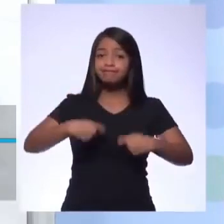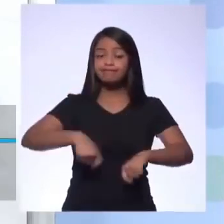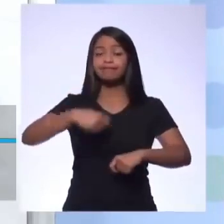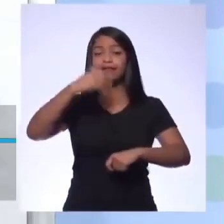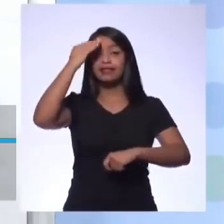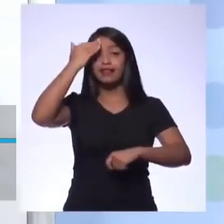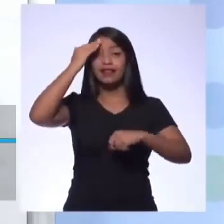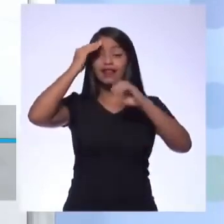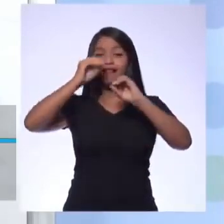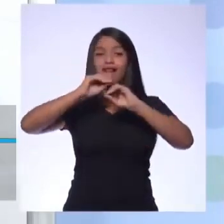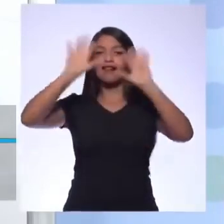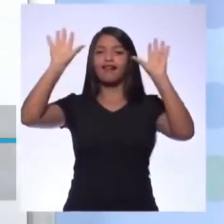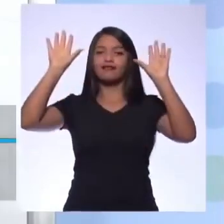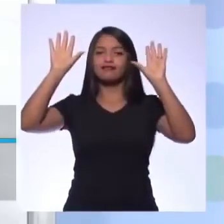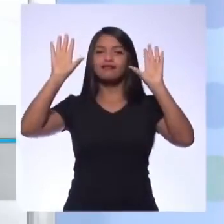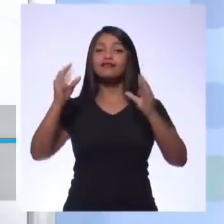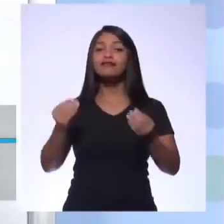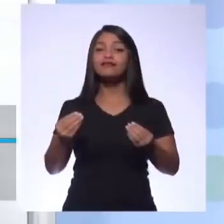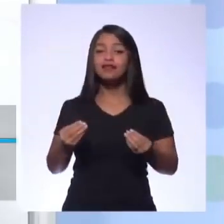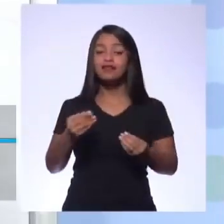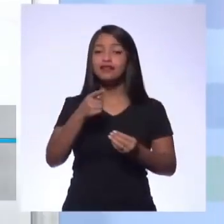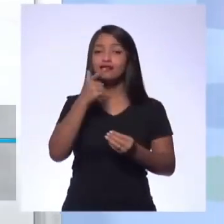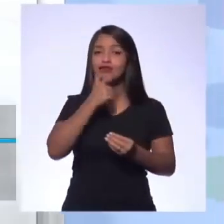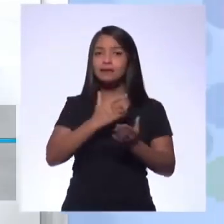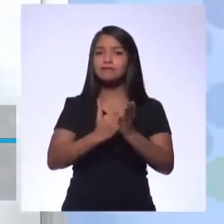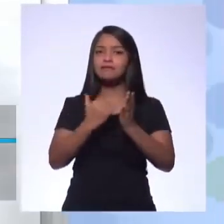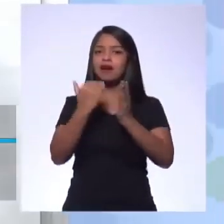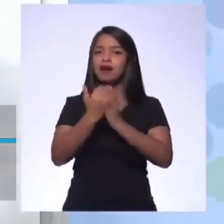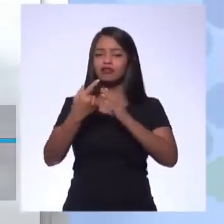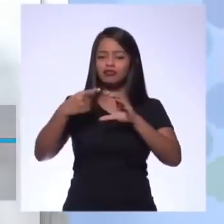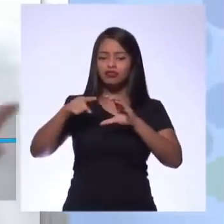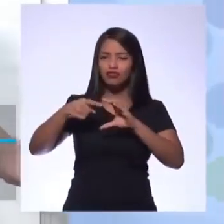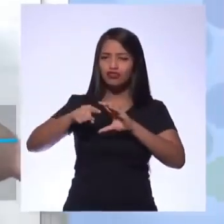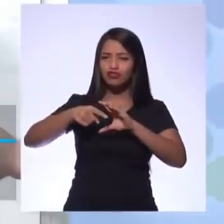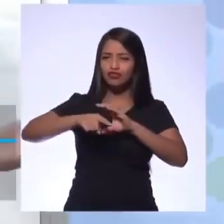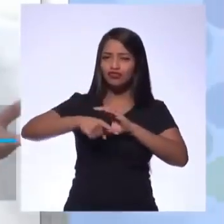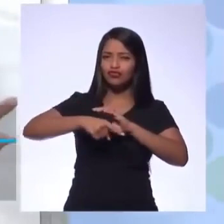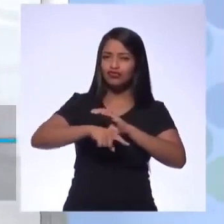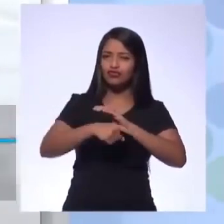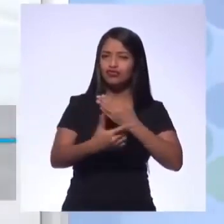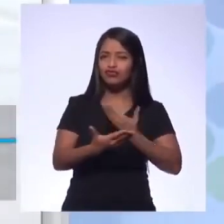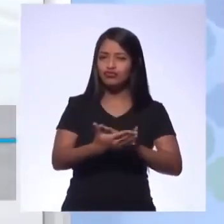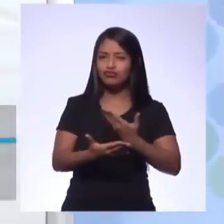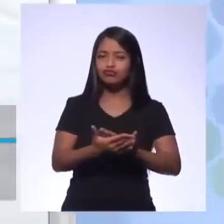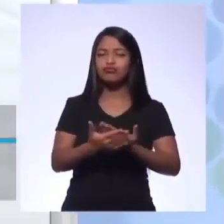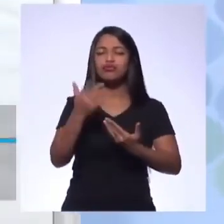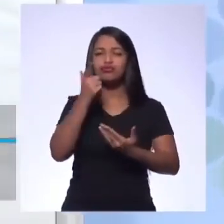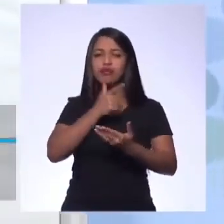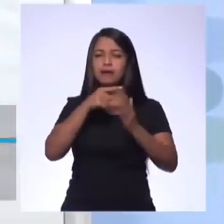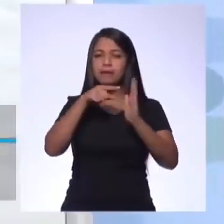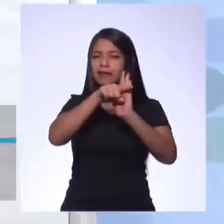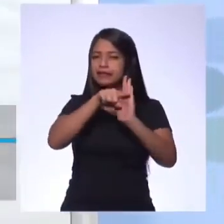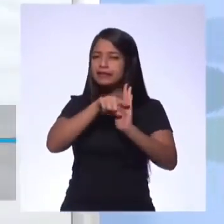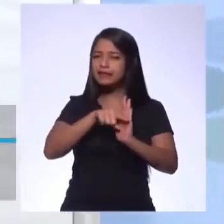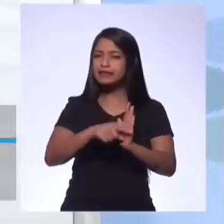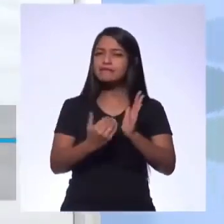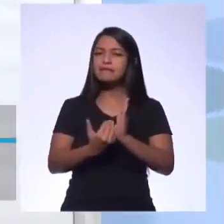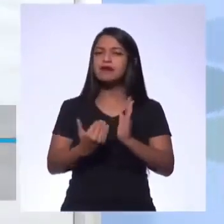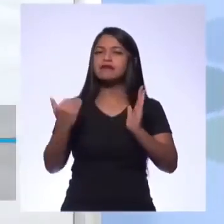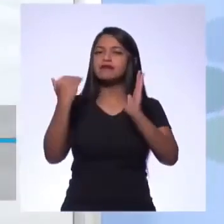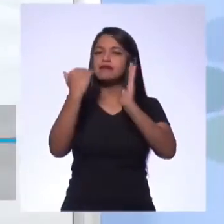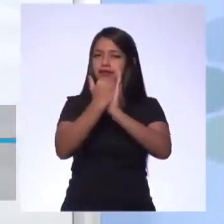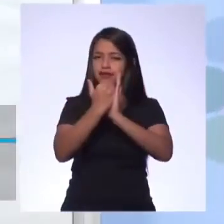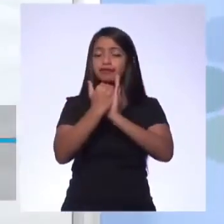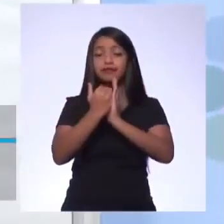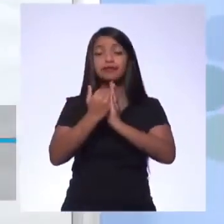você poder se aprofundar e, como a gente já disse aqui, as pesquisas avançarem, que depende da juventude. Né? O cientista, eu tinha